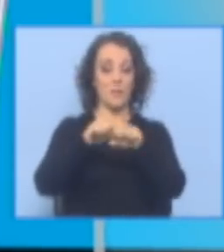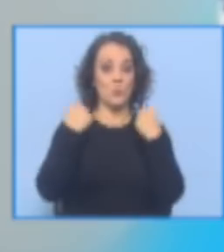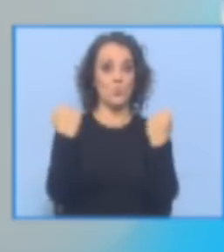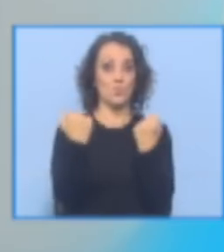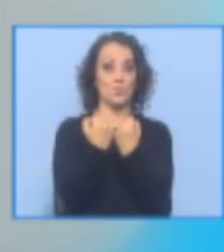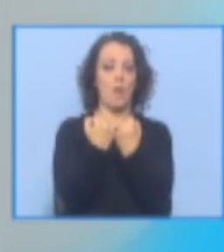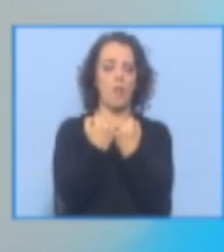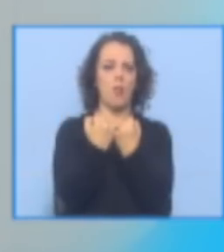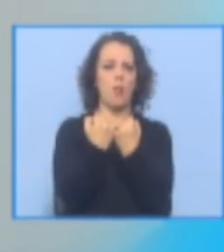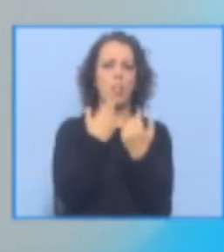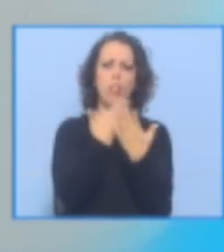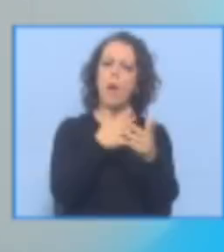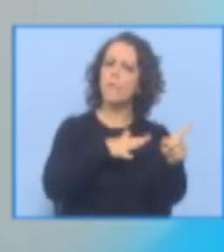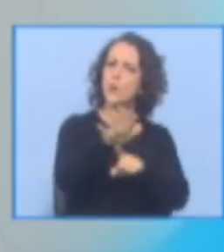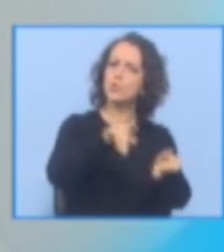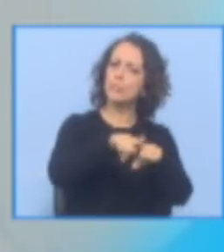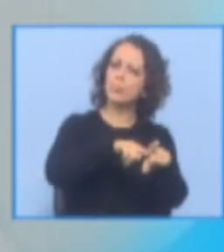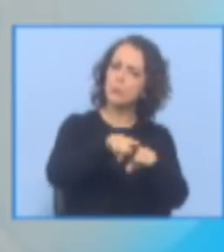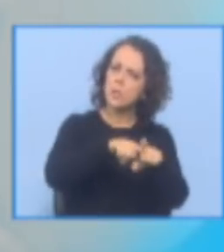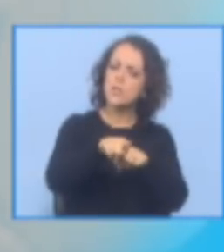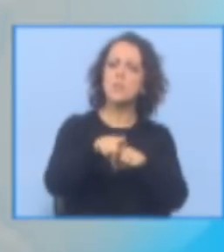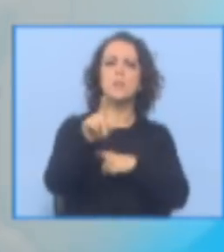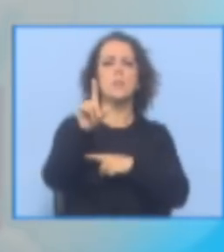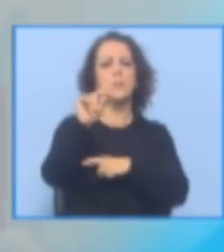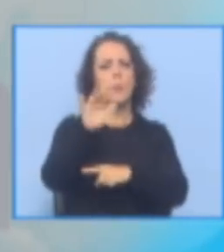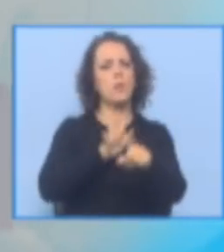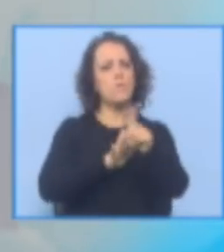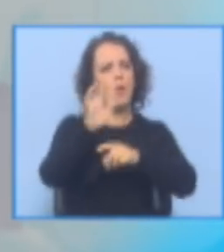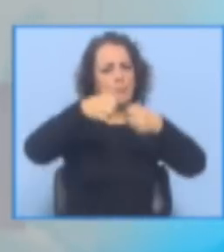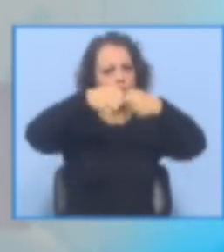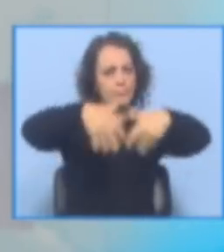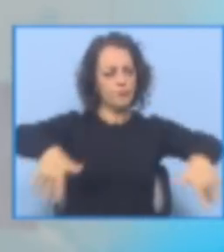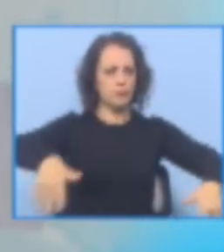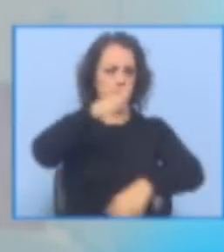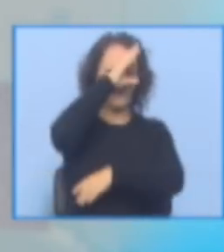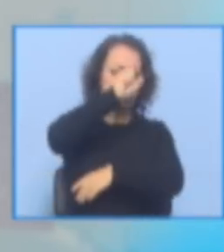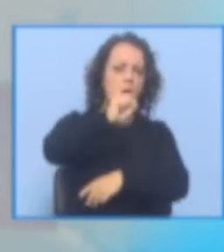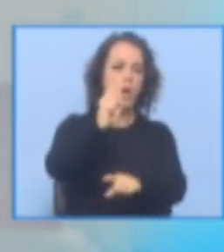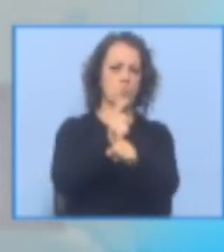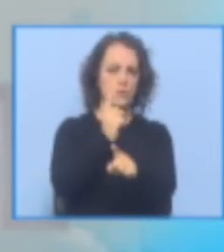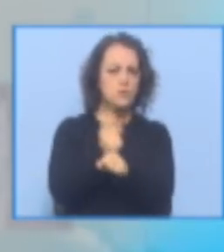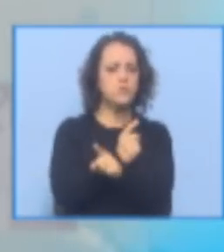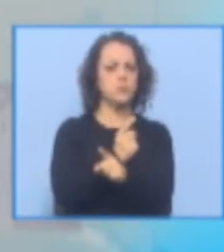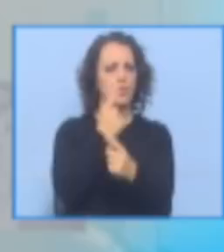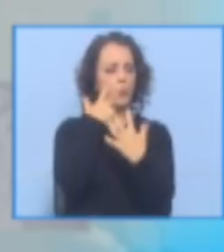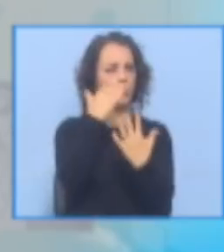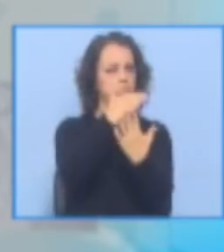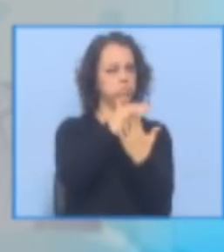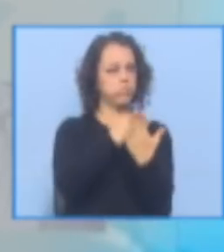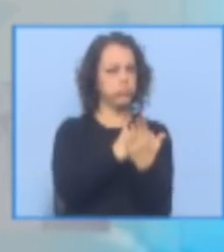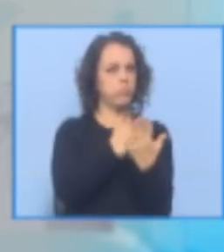política e mesmo nos vários órgãos de soberania, encontrando aí muitas vezes referências para